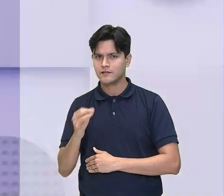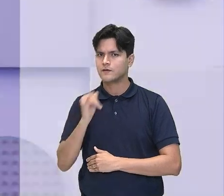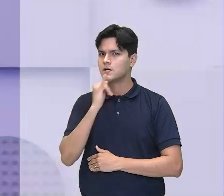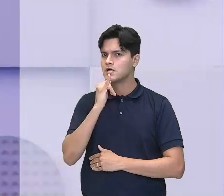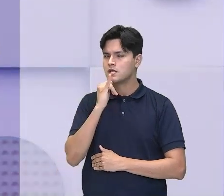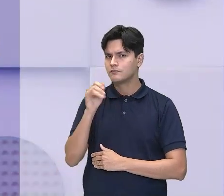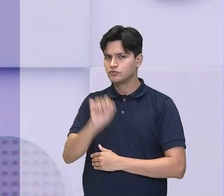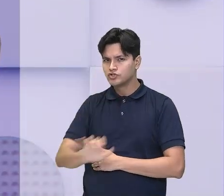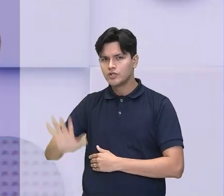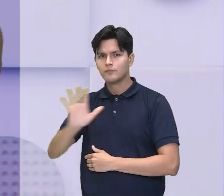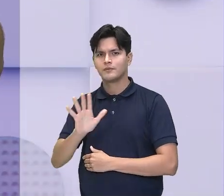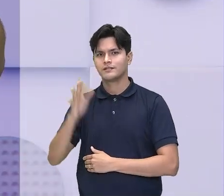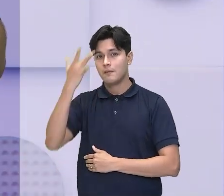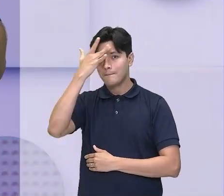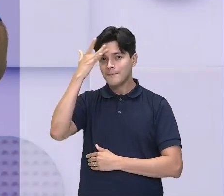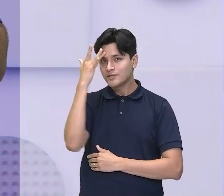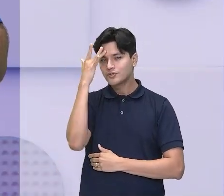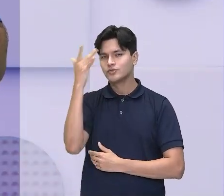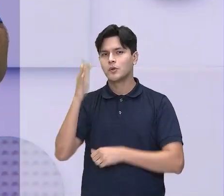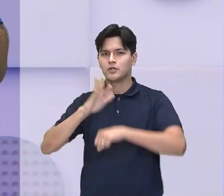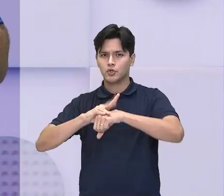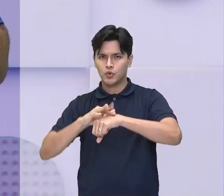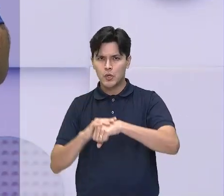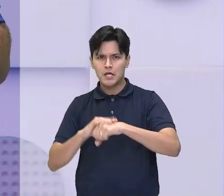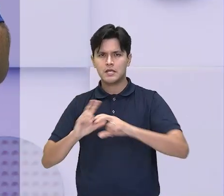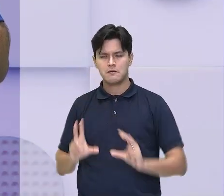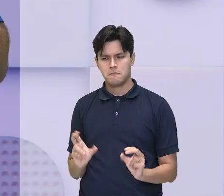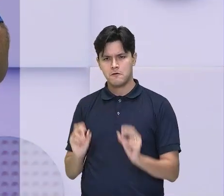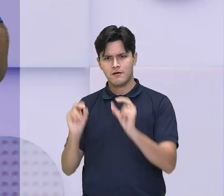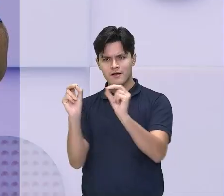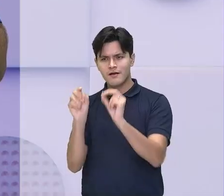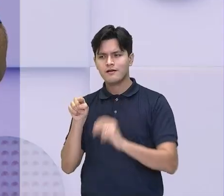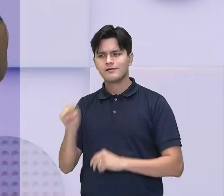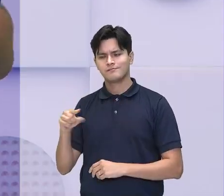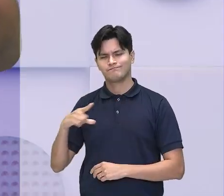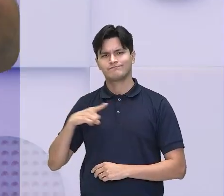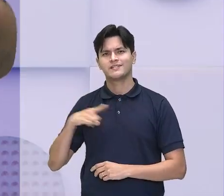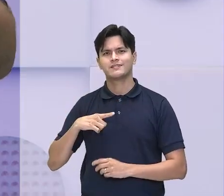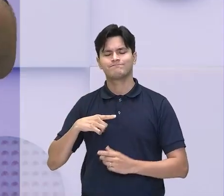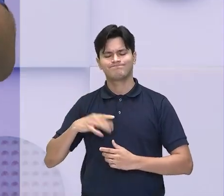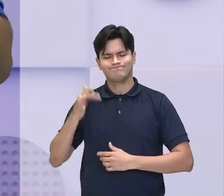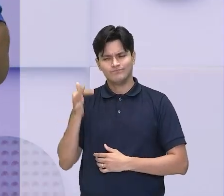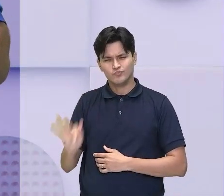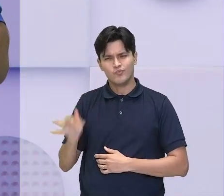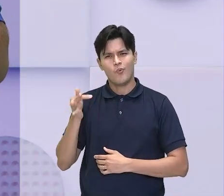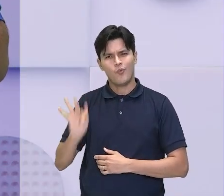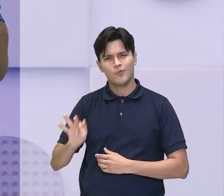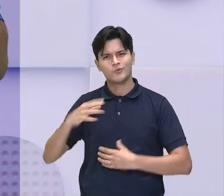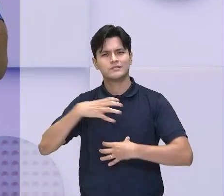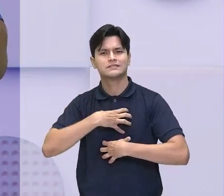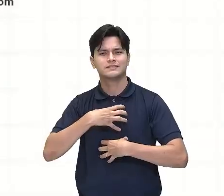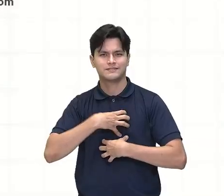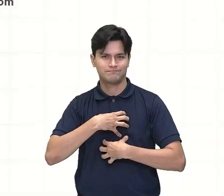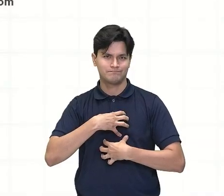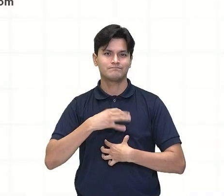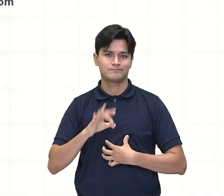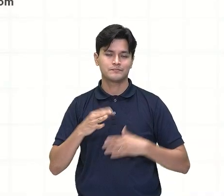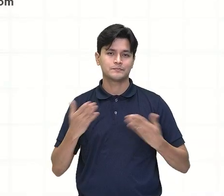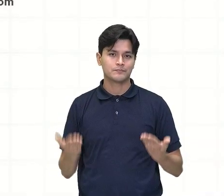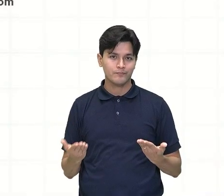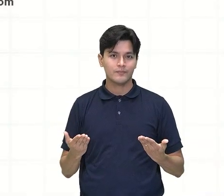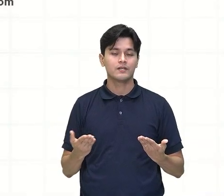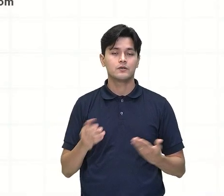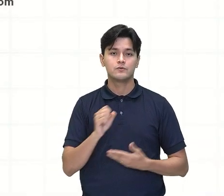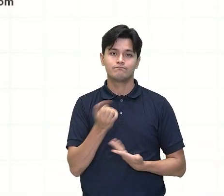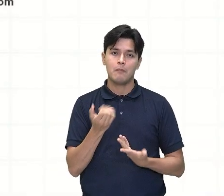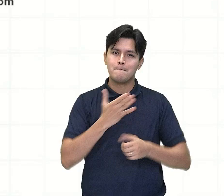com muitas dores, tá? Isso é uma coisa que é bem interessante nós pensarmos. E aqui um outro detalhe bem interessante, a